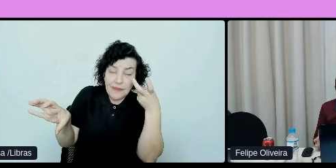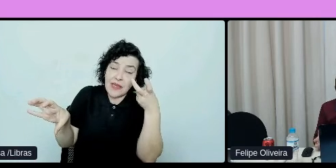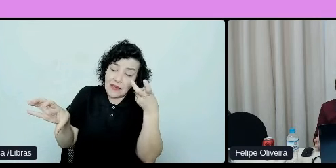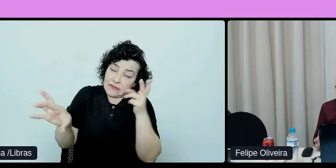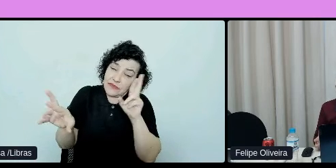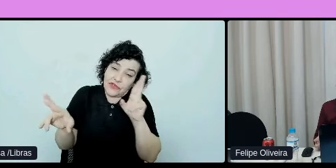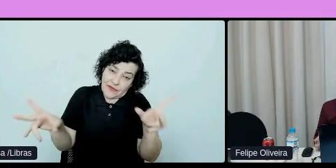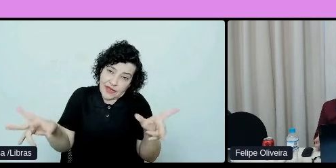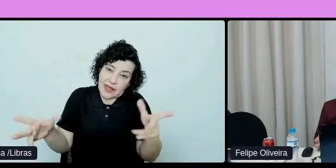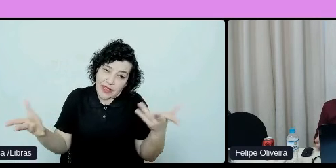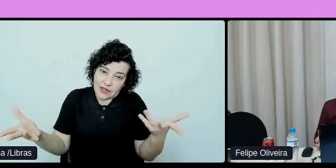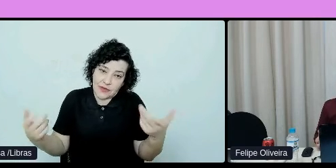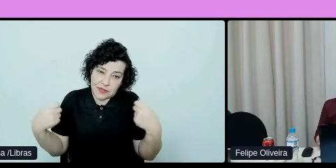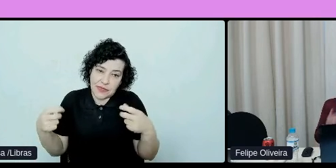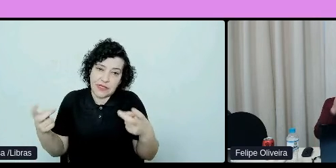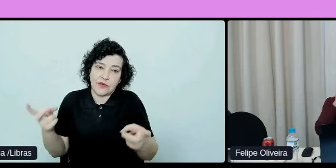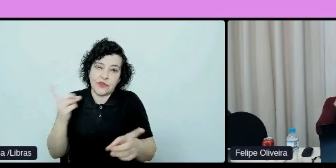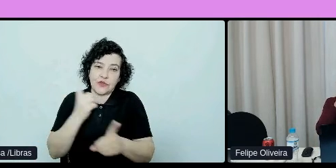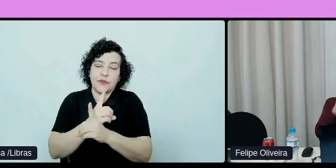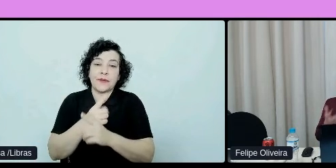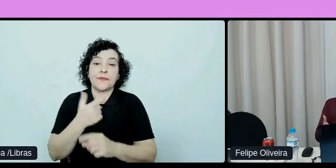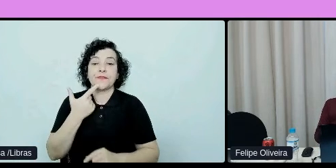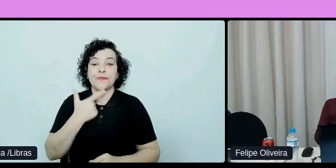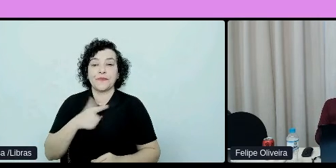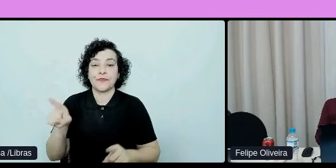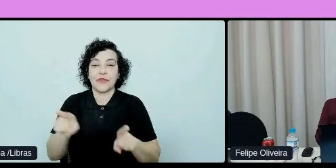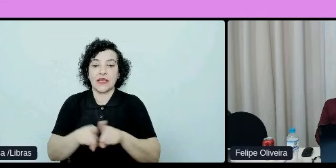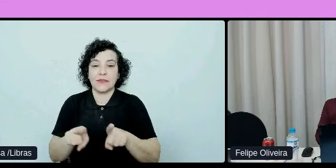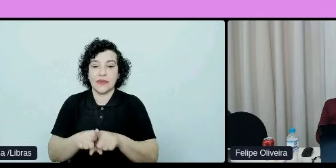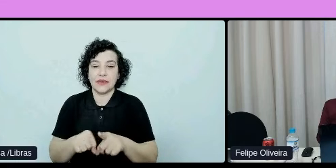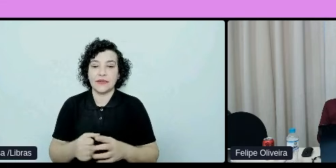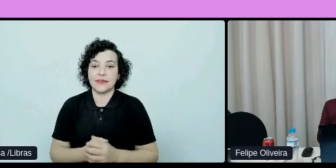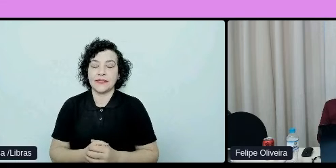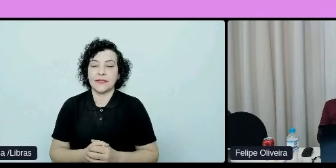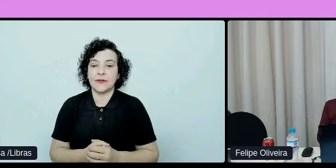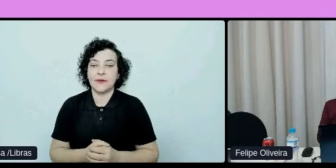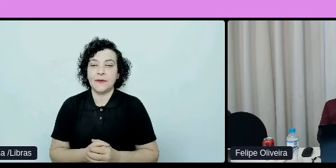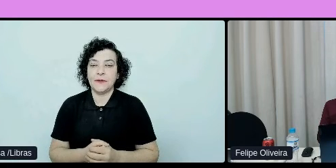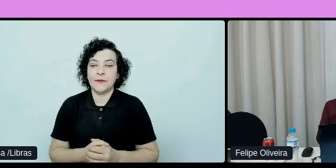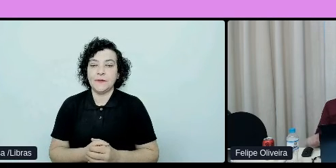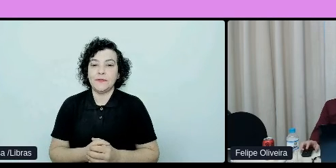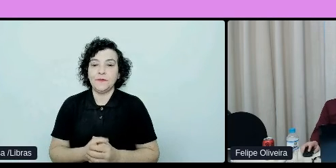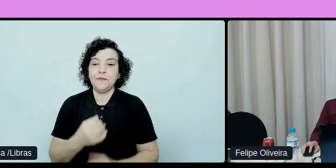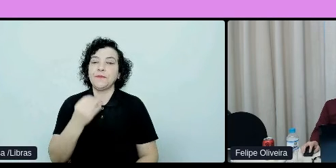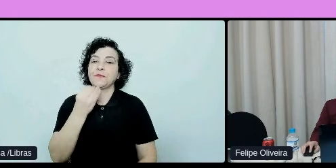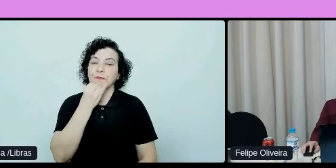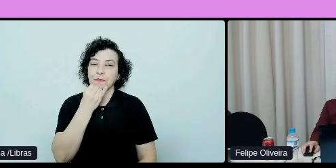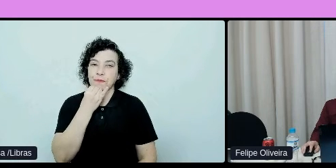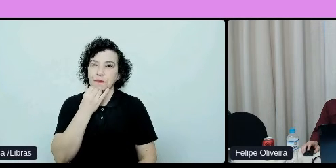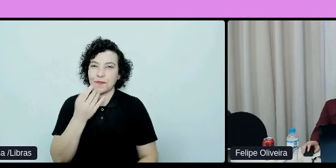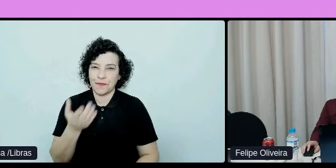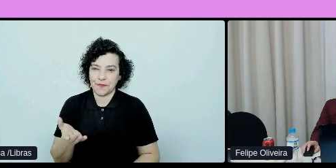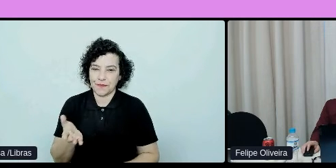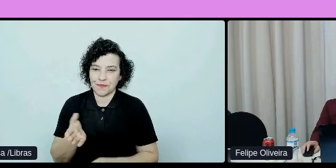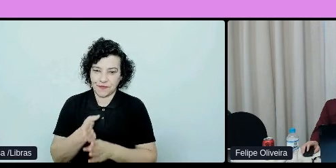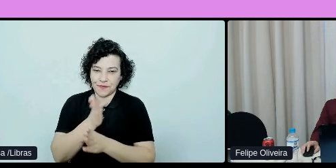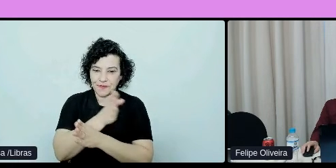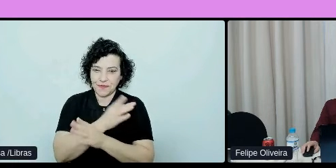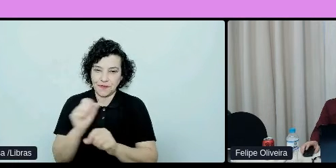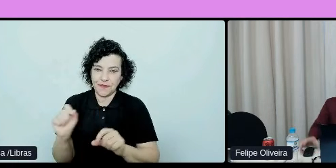comigo. Outro ponto é som. Pode falar. Só dar um exemplo aí do slide anterior